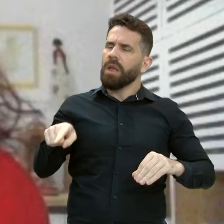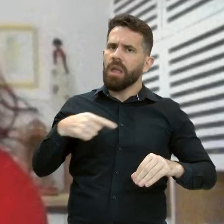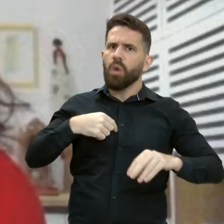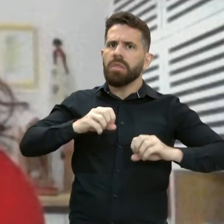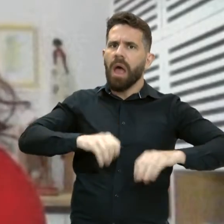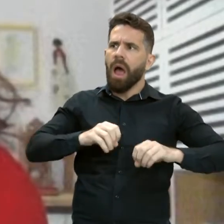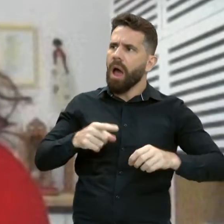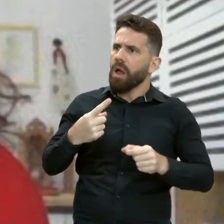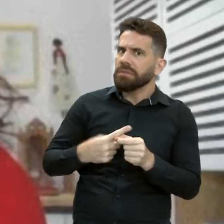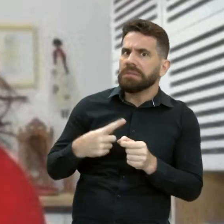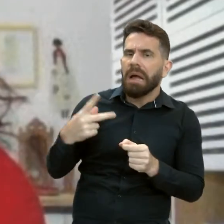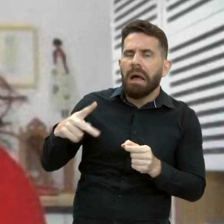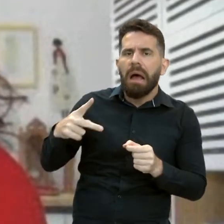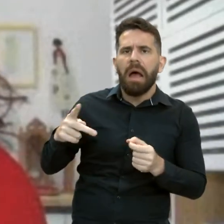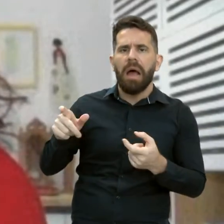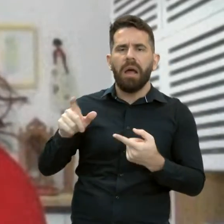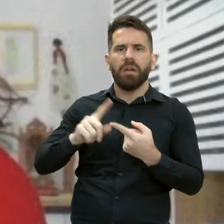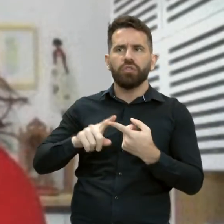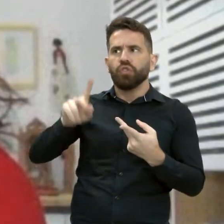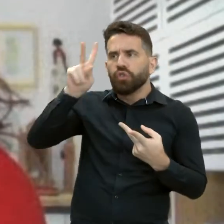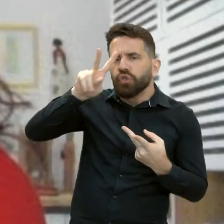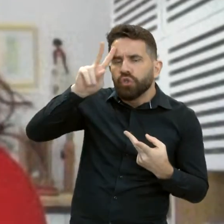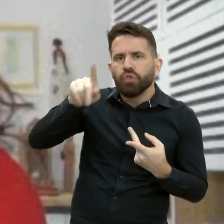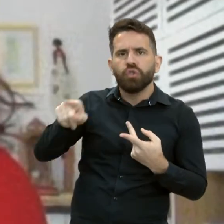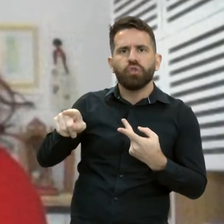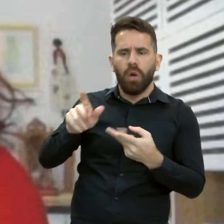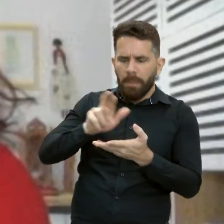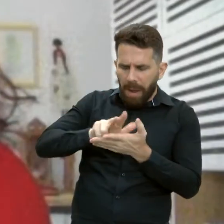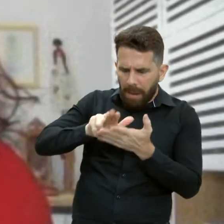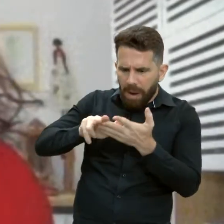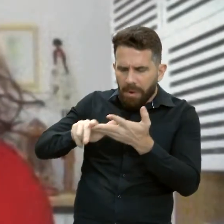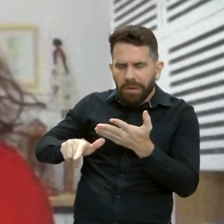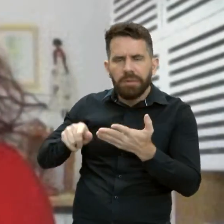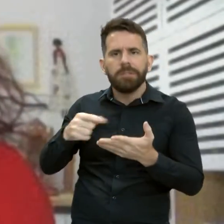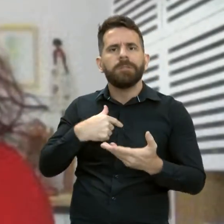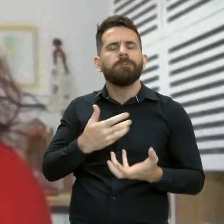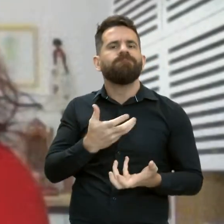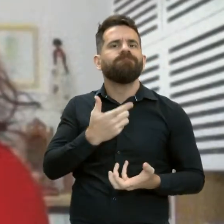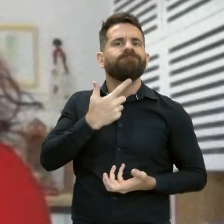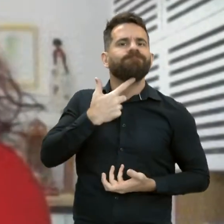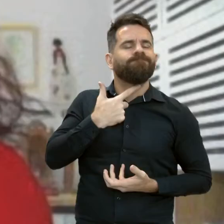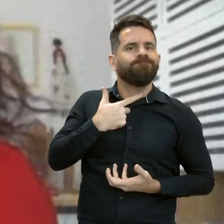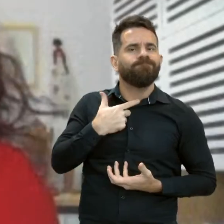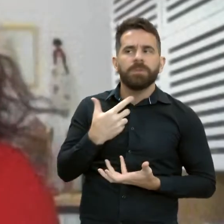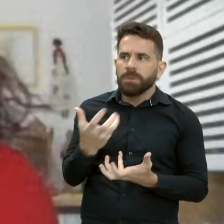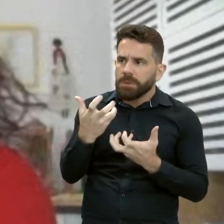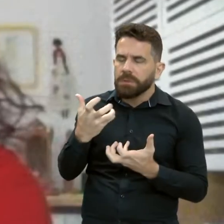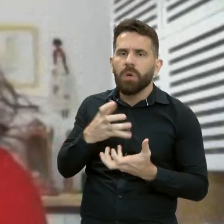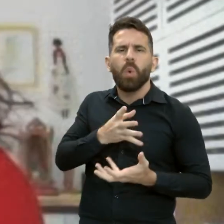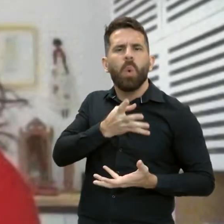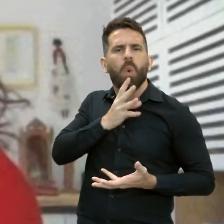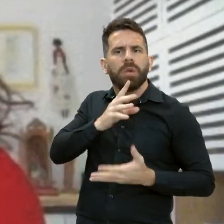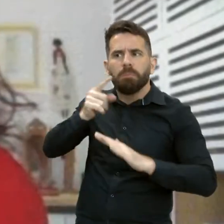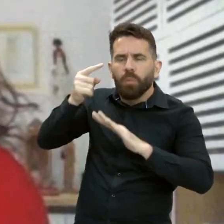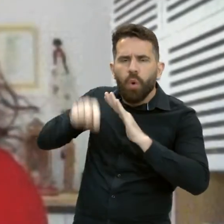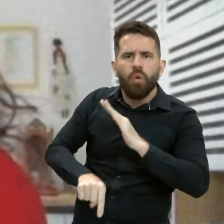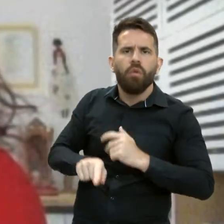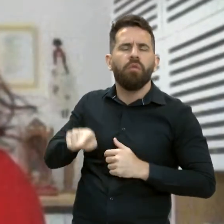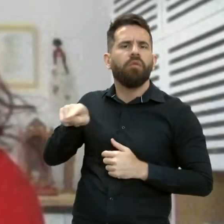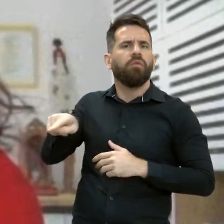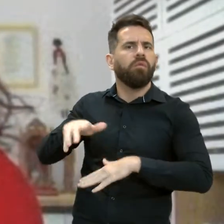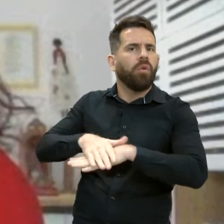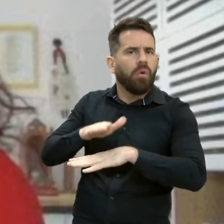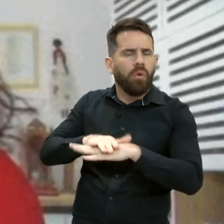e querer conhecer a obra dela, né? Conhecer esse espaço onde ela